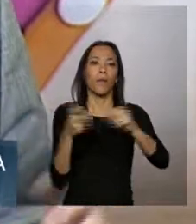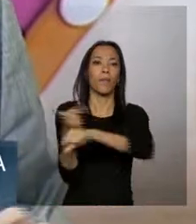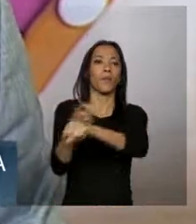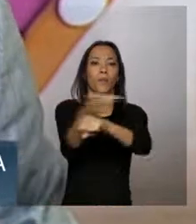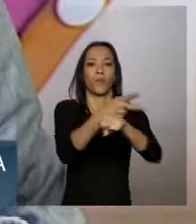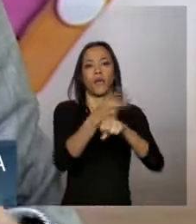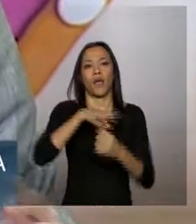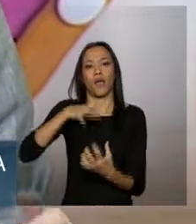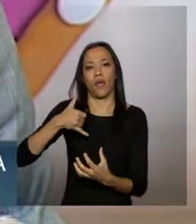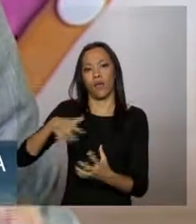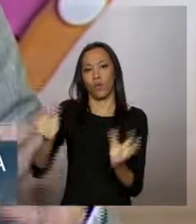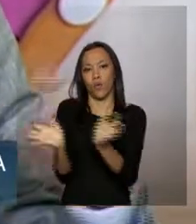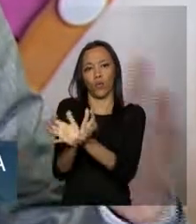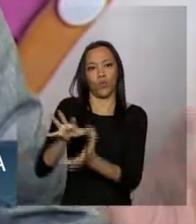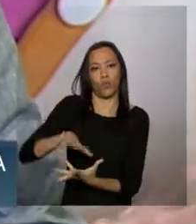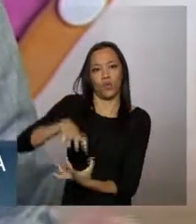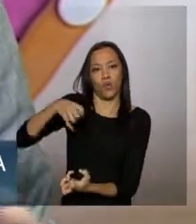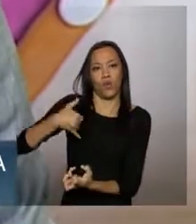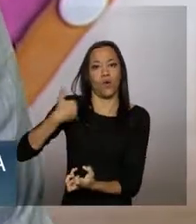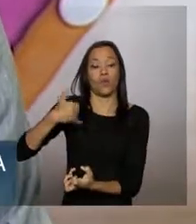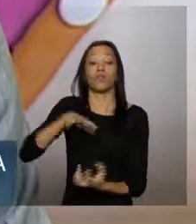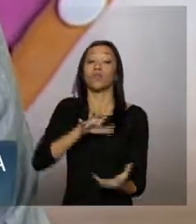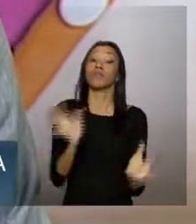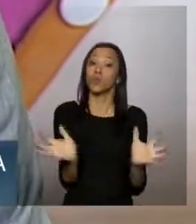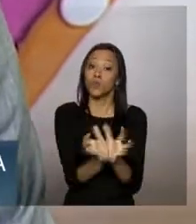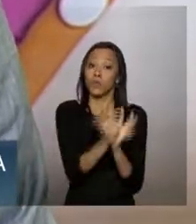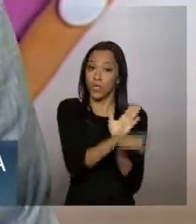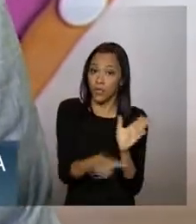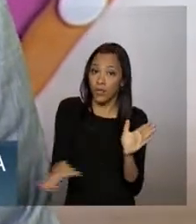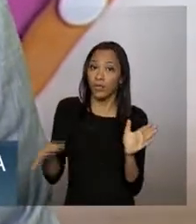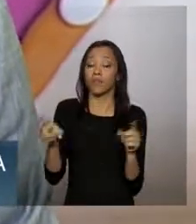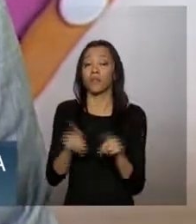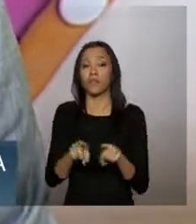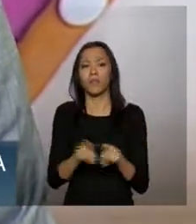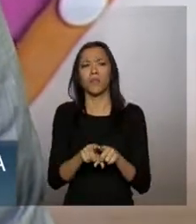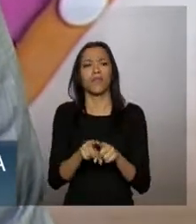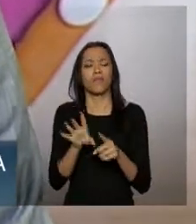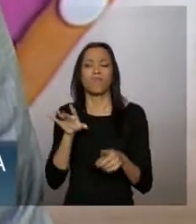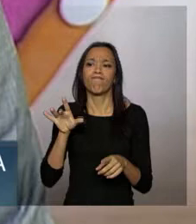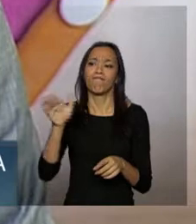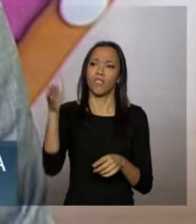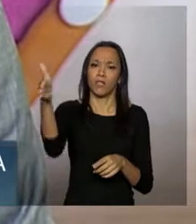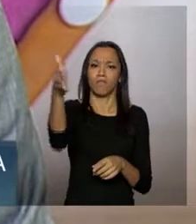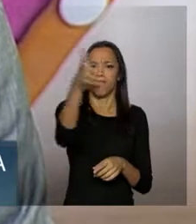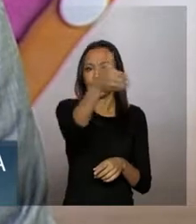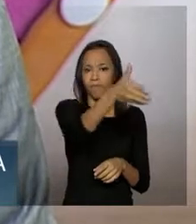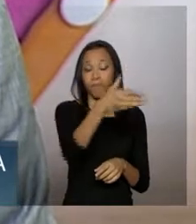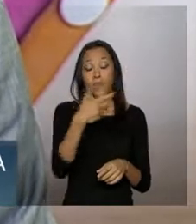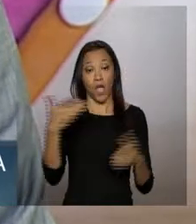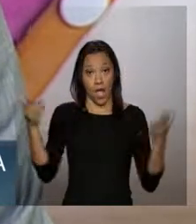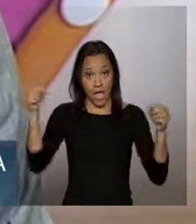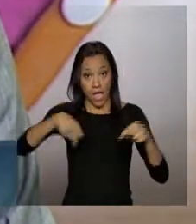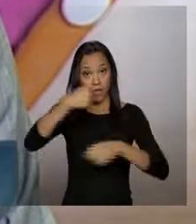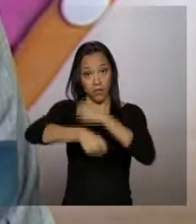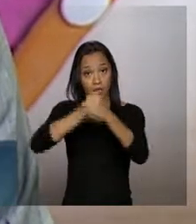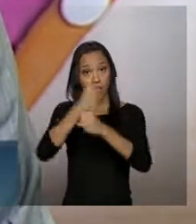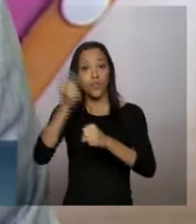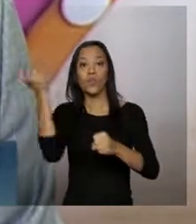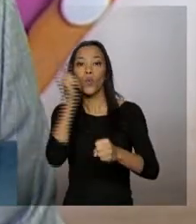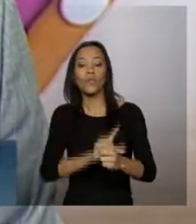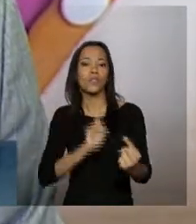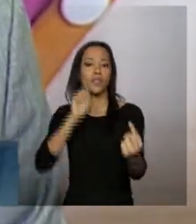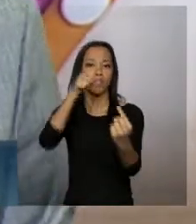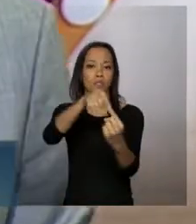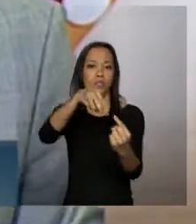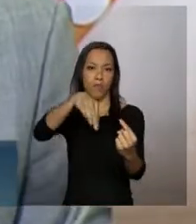crianças, desencadeiam visitas domiciliares com os agentes comunitários. Este ano, para que a gente possa alcançar a meta o mais rápido possível, e